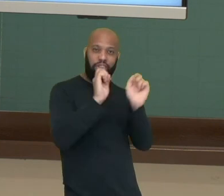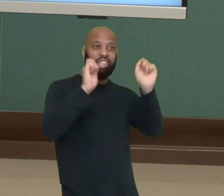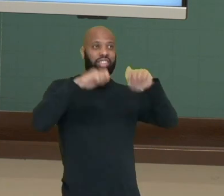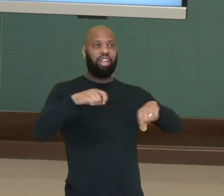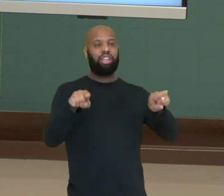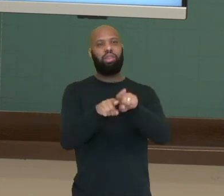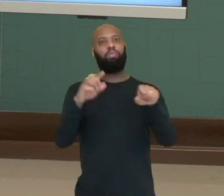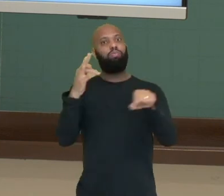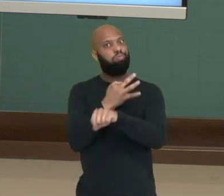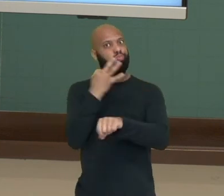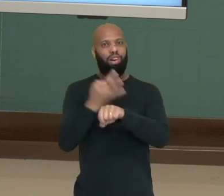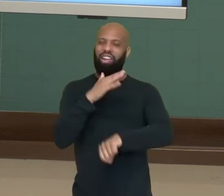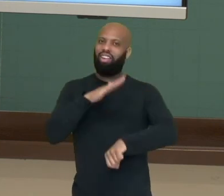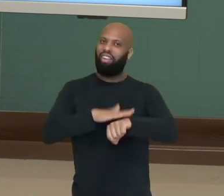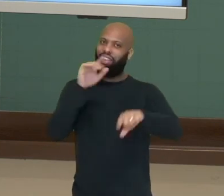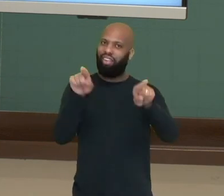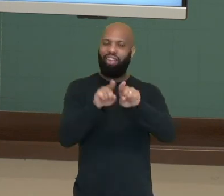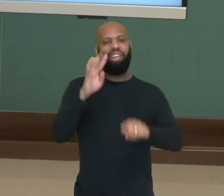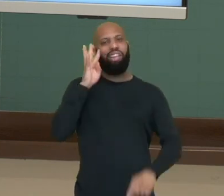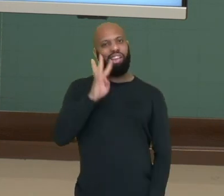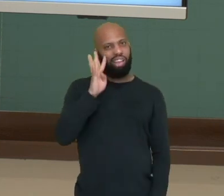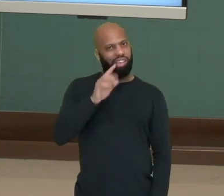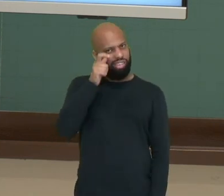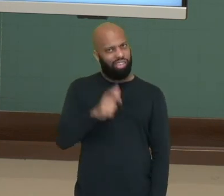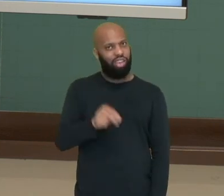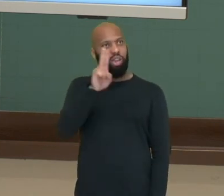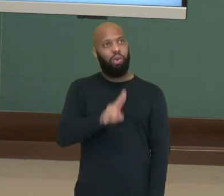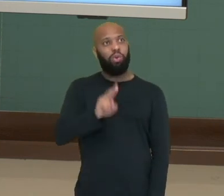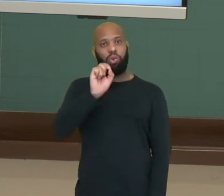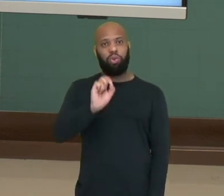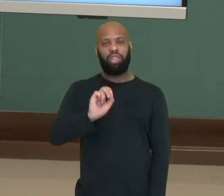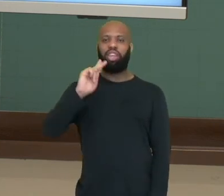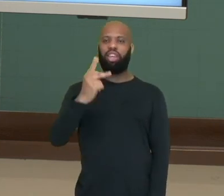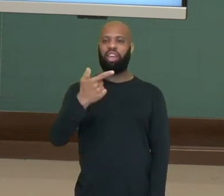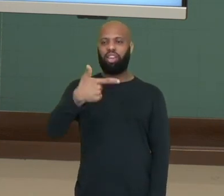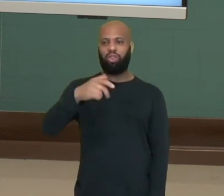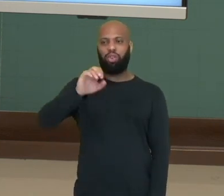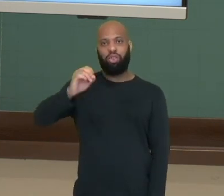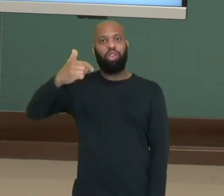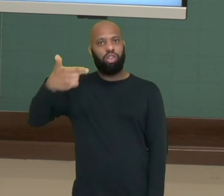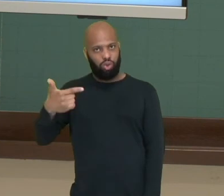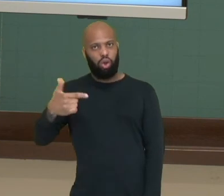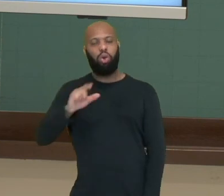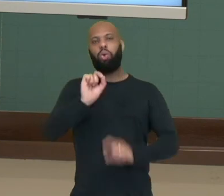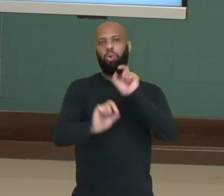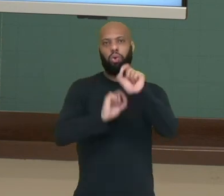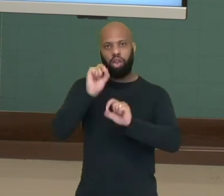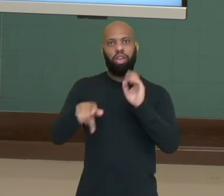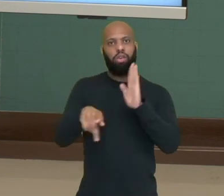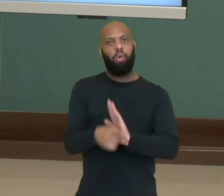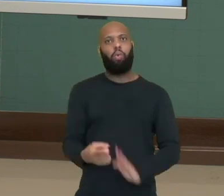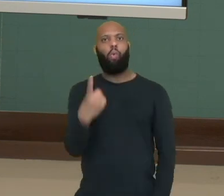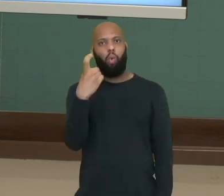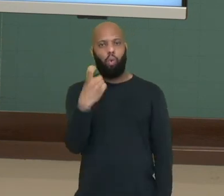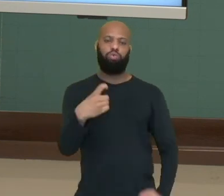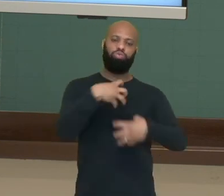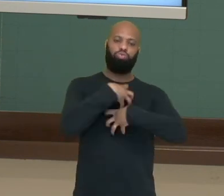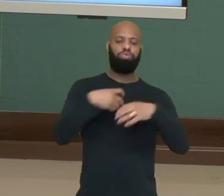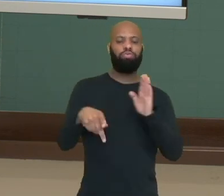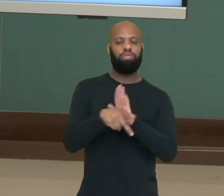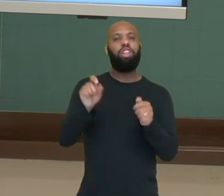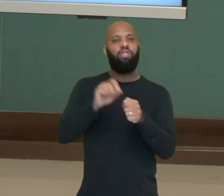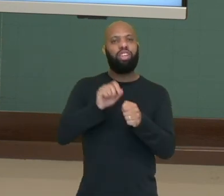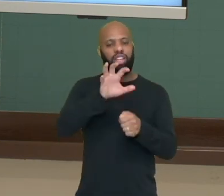resistente. Olha que interessante, usando o peróxido de hidrogênio como dos componentes para fazer